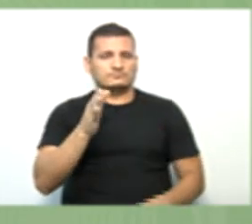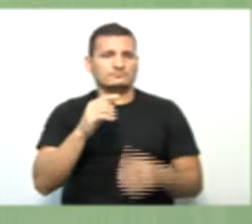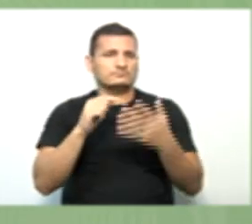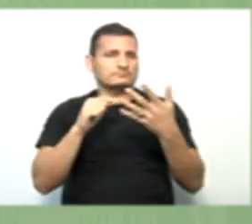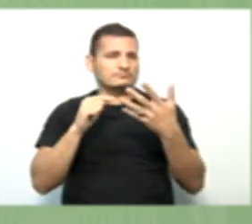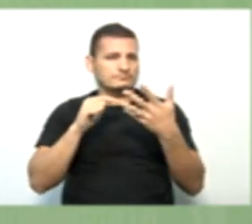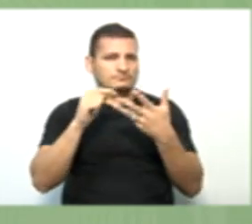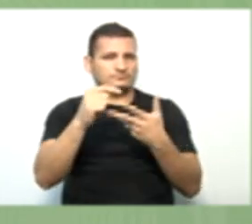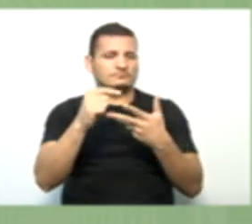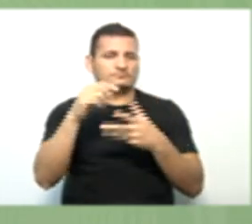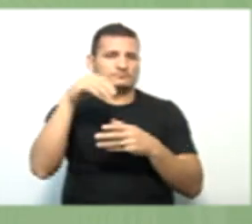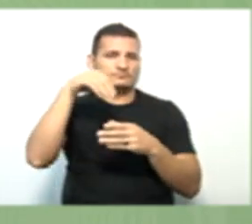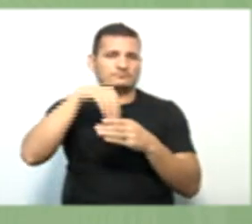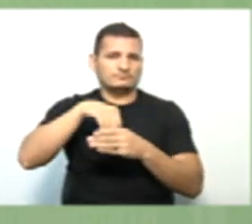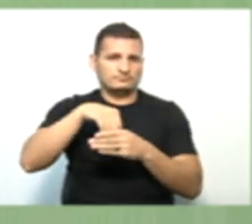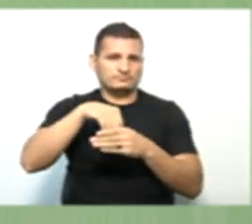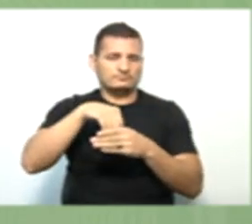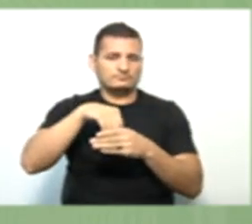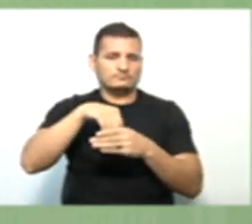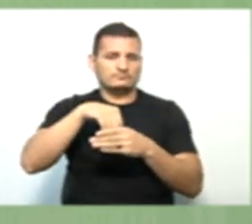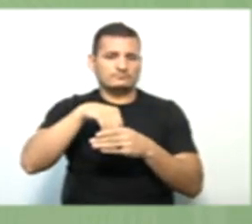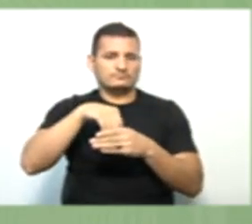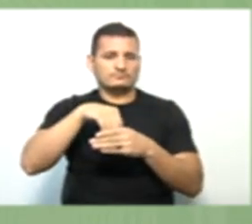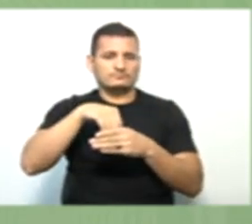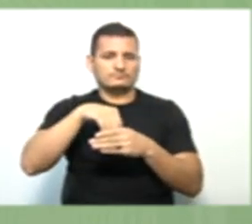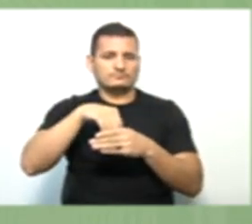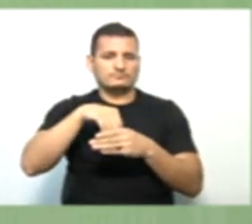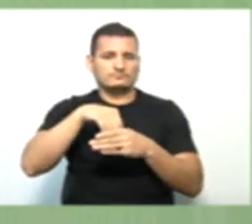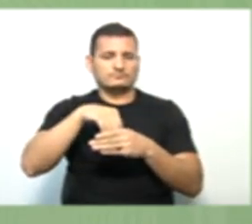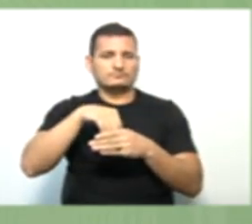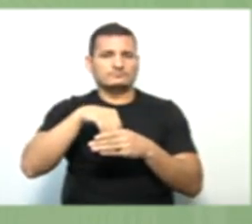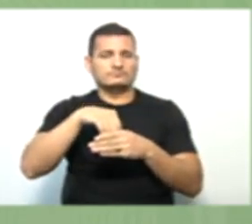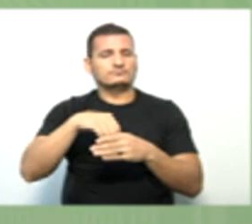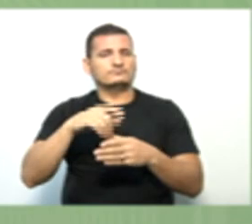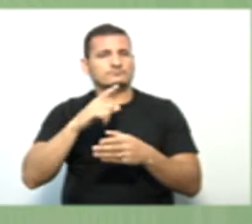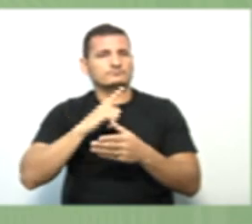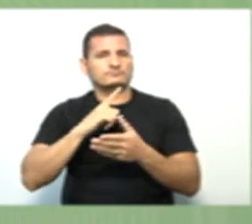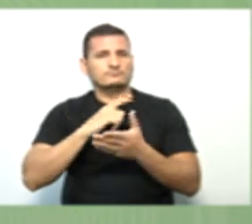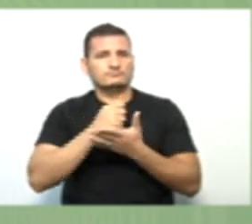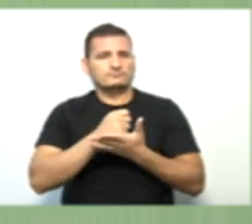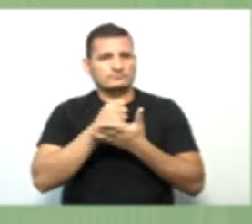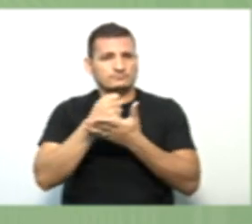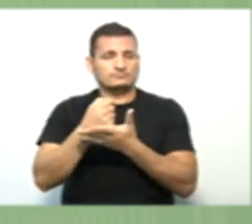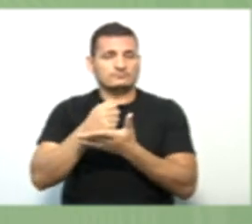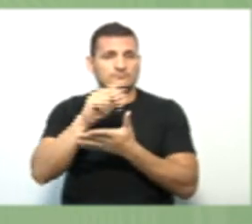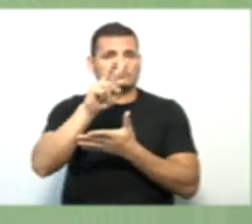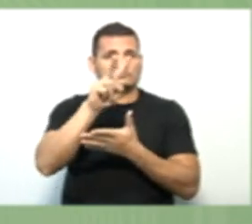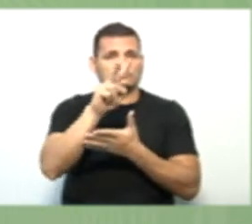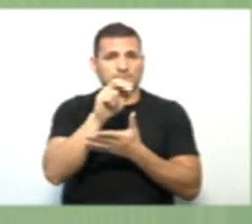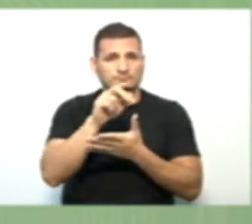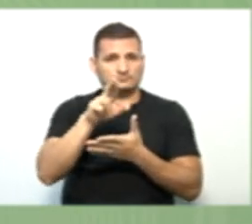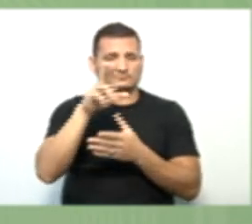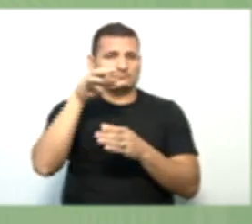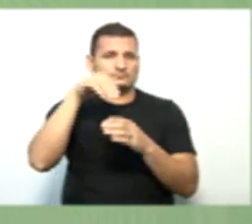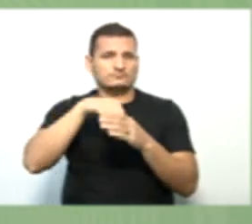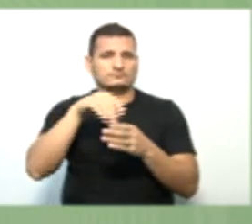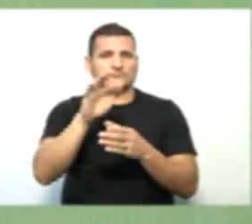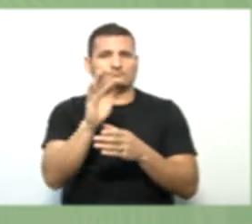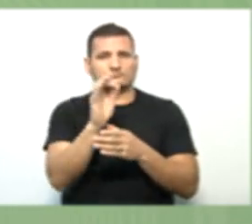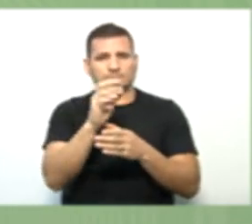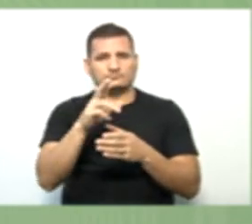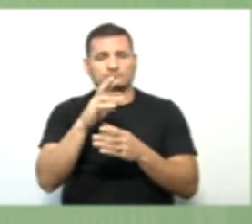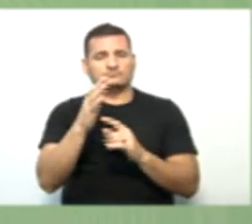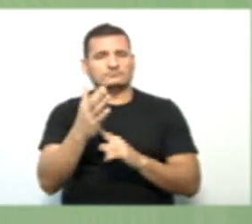contador embutido, certo? Então, eu tenho um auxílio, uma variável que já está dentro do comando for que me ajuda